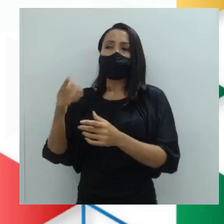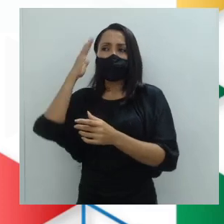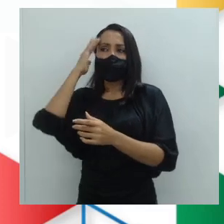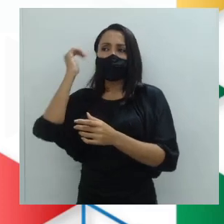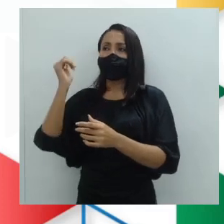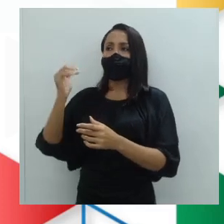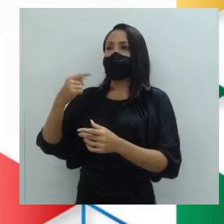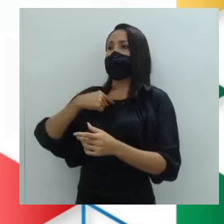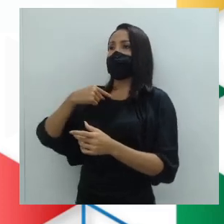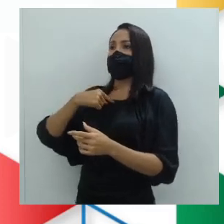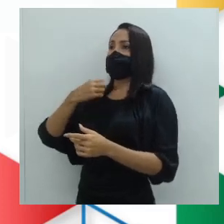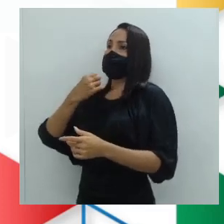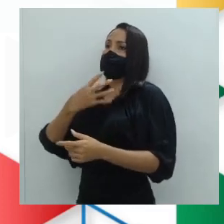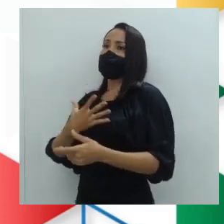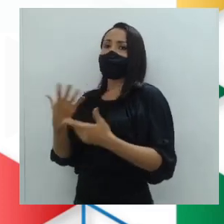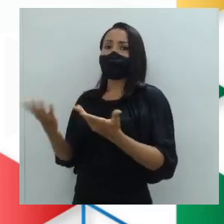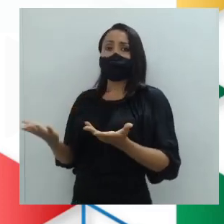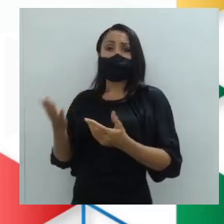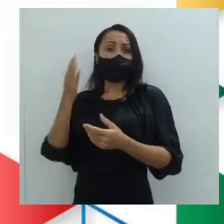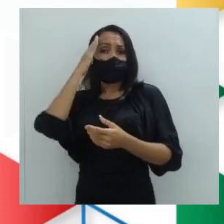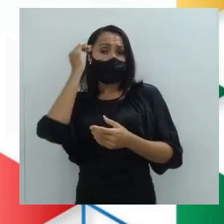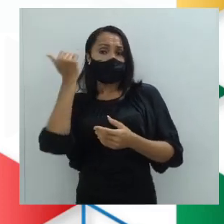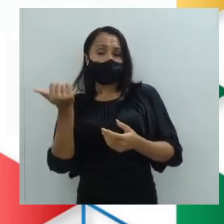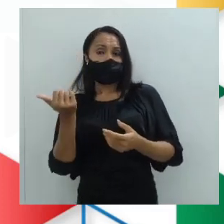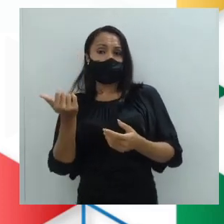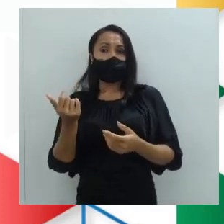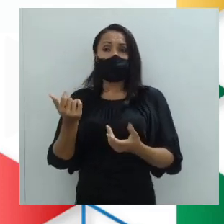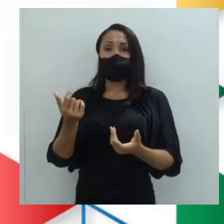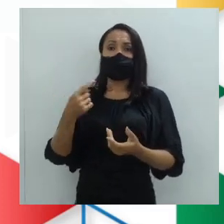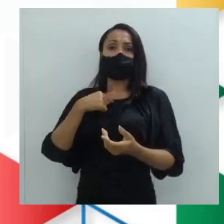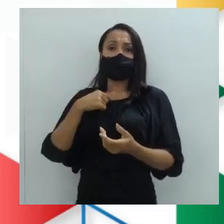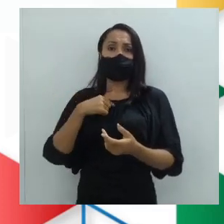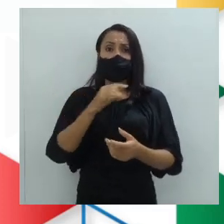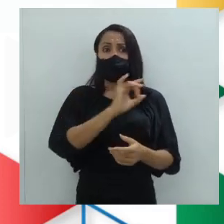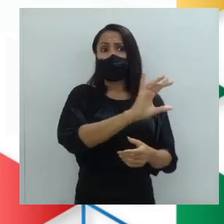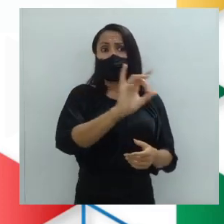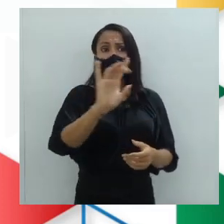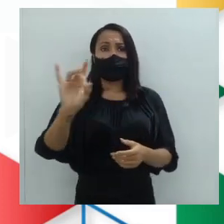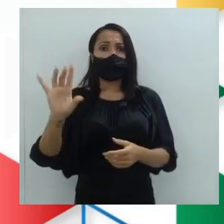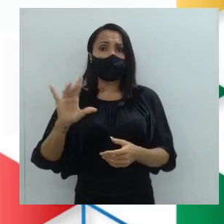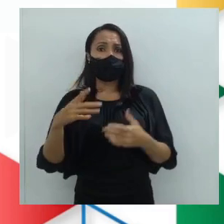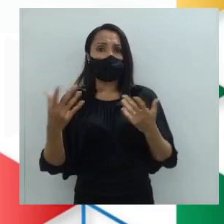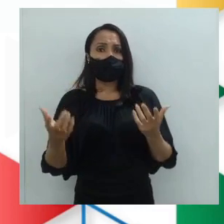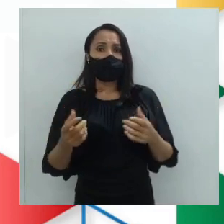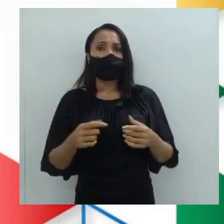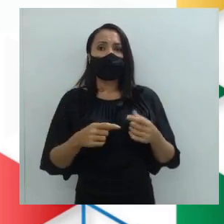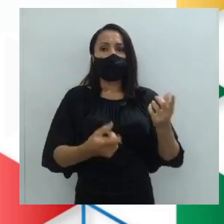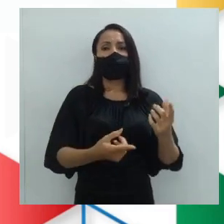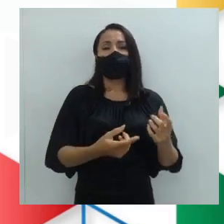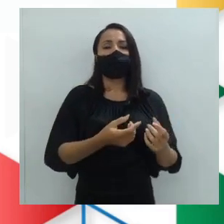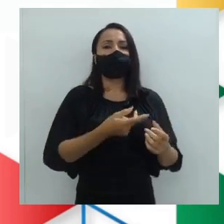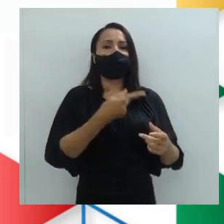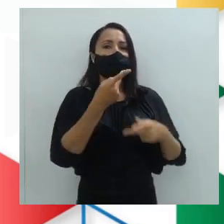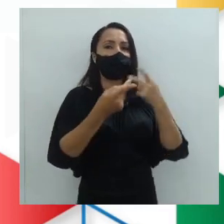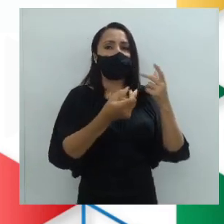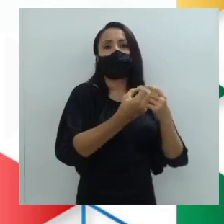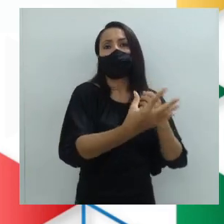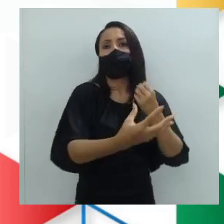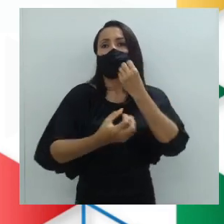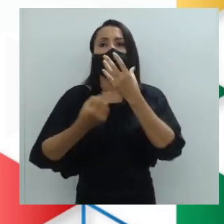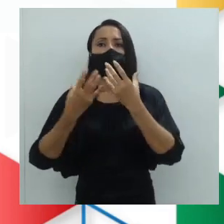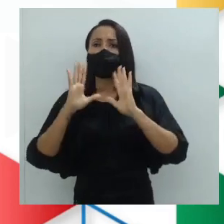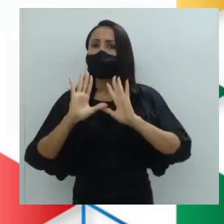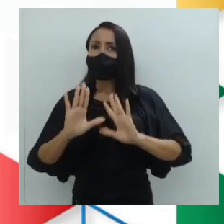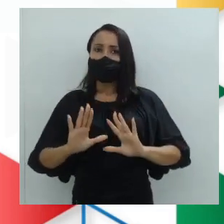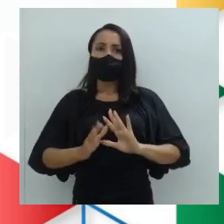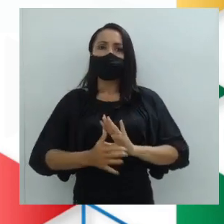é bom. Ora, quem sabe o que é bom é cada um de nós, e não um vai ditar o que é bom para o coletivo.